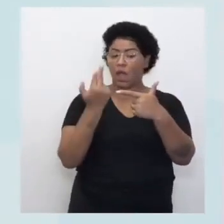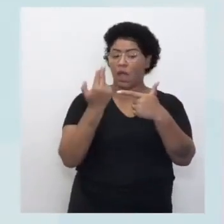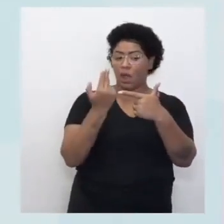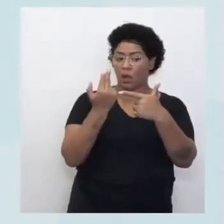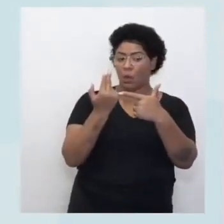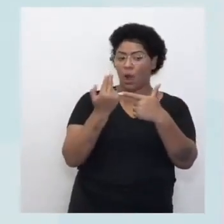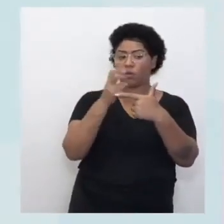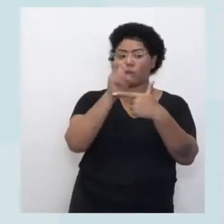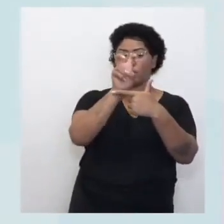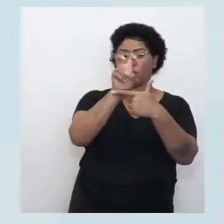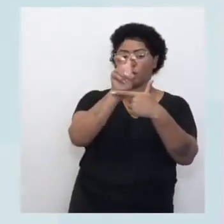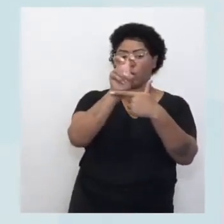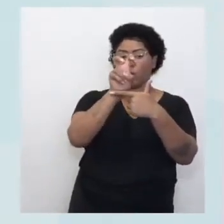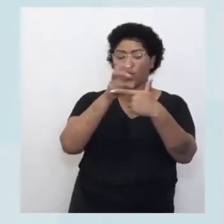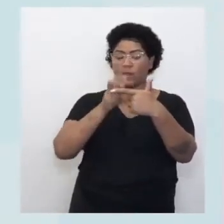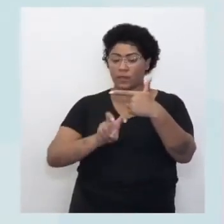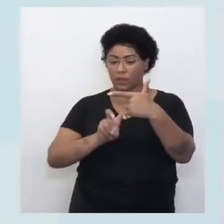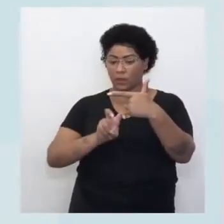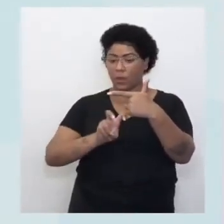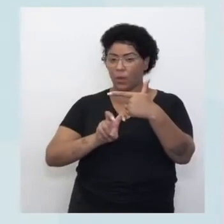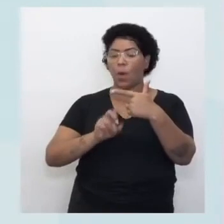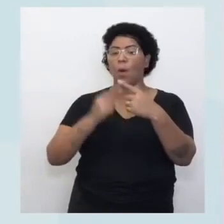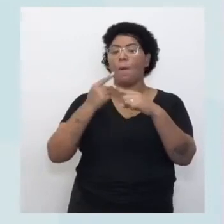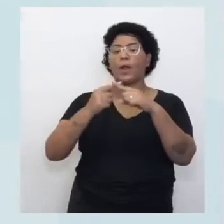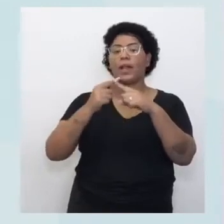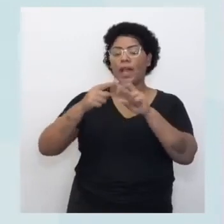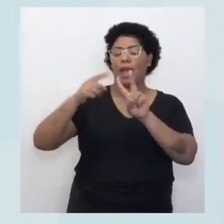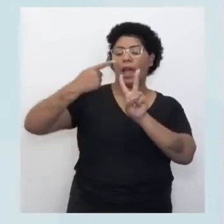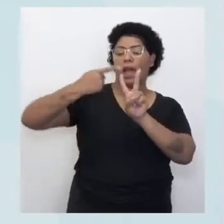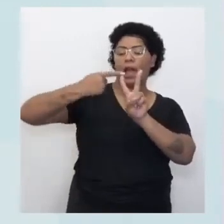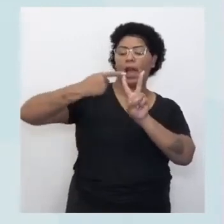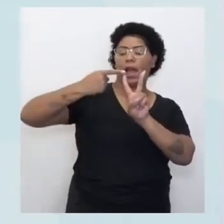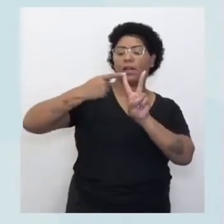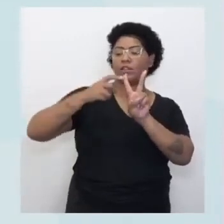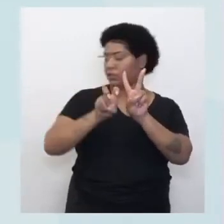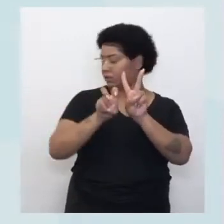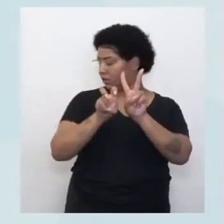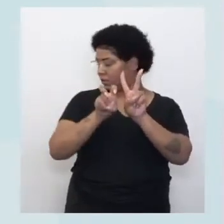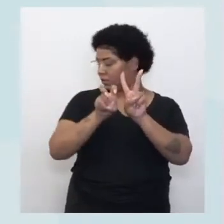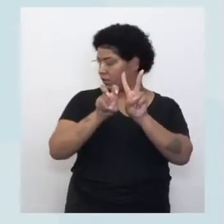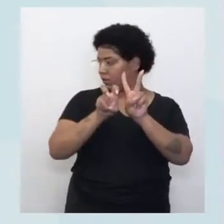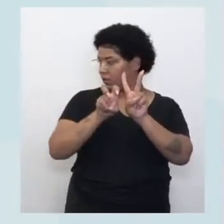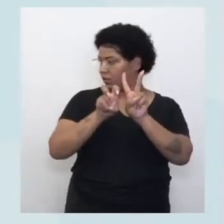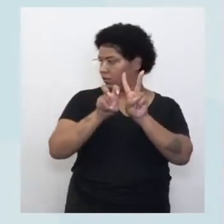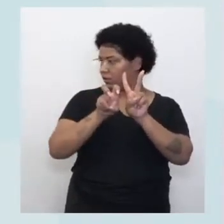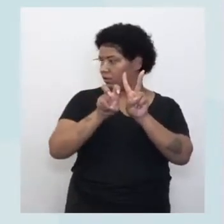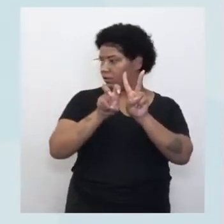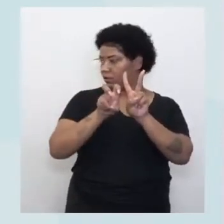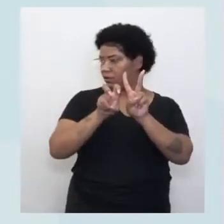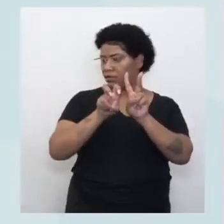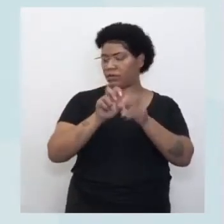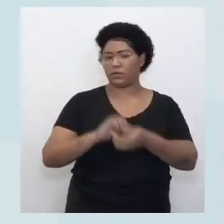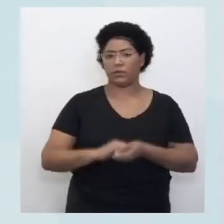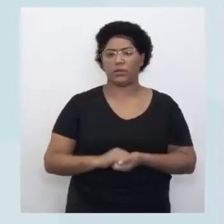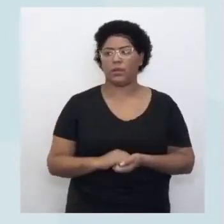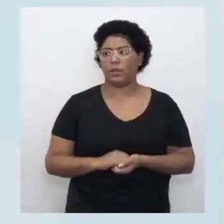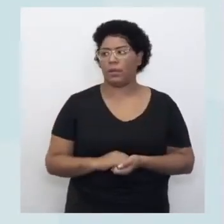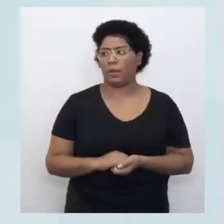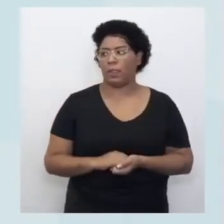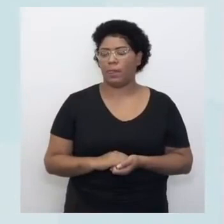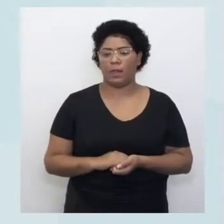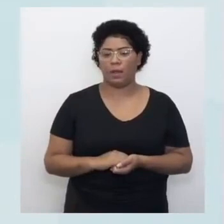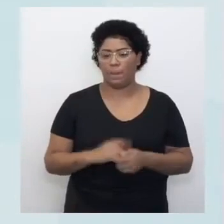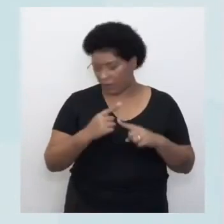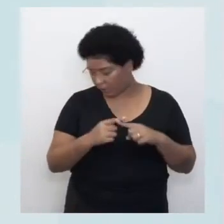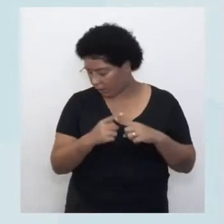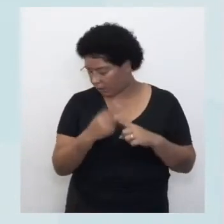que está na fração original, a raiz de 5. Aí, olha só o que acontece. Em cima, no